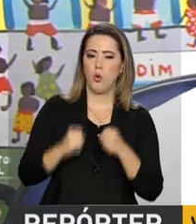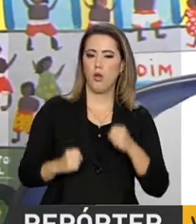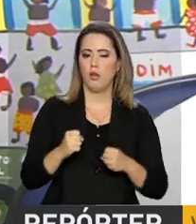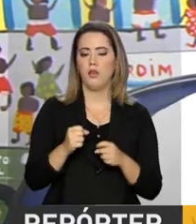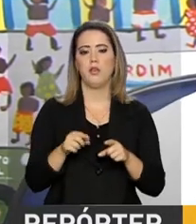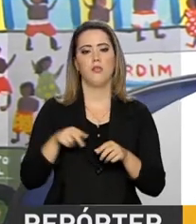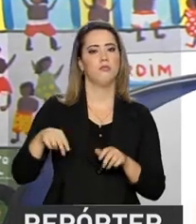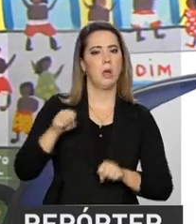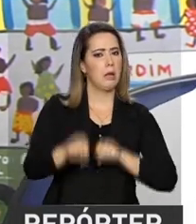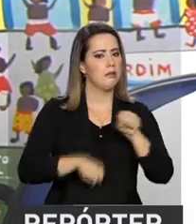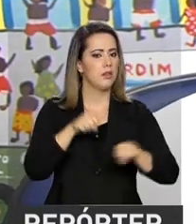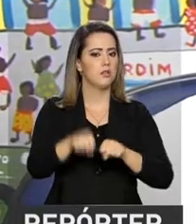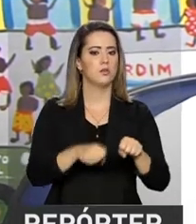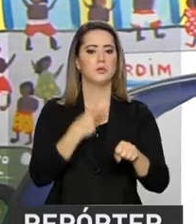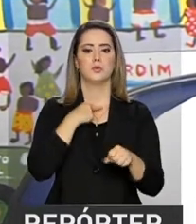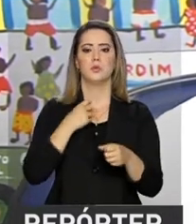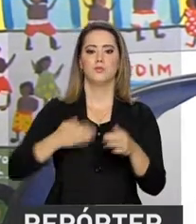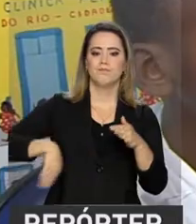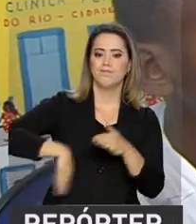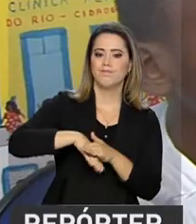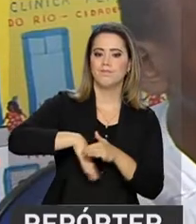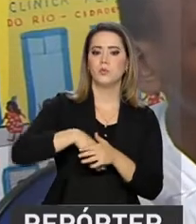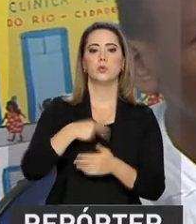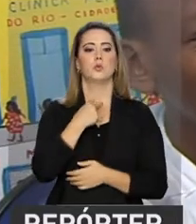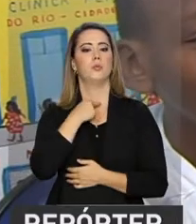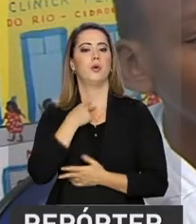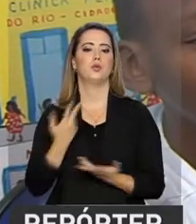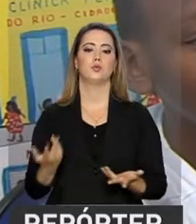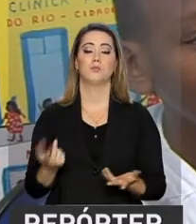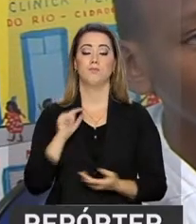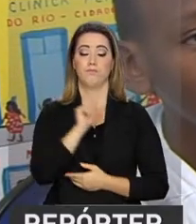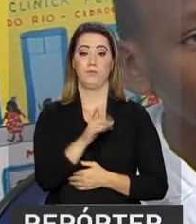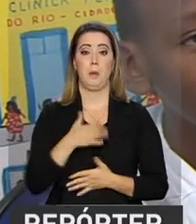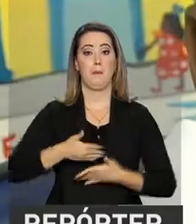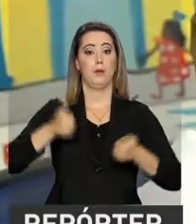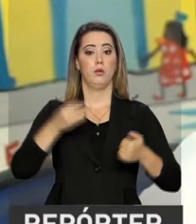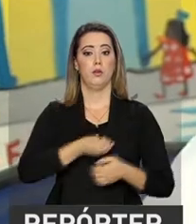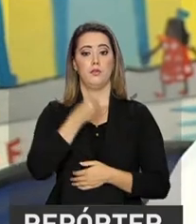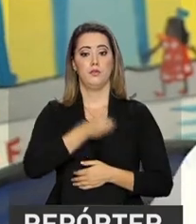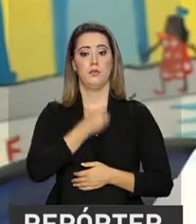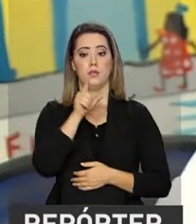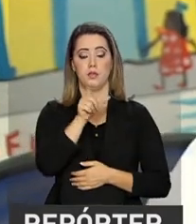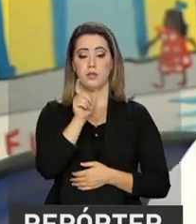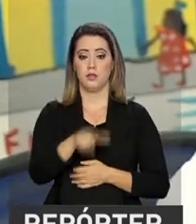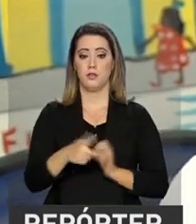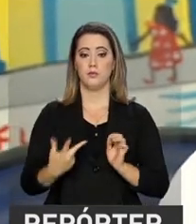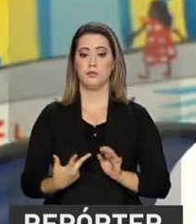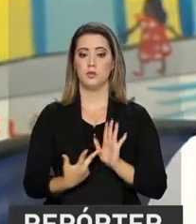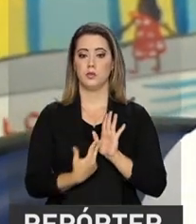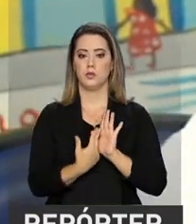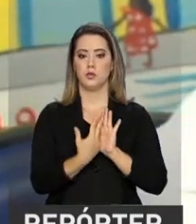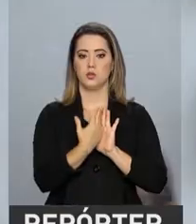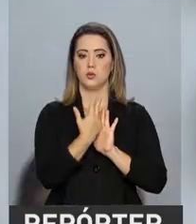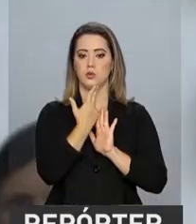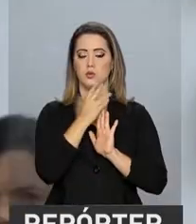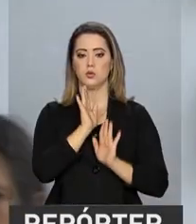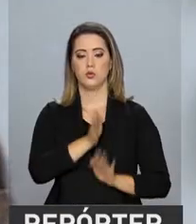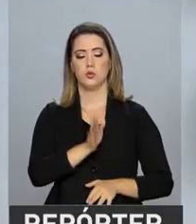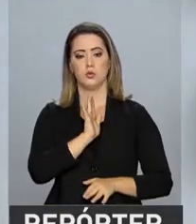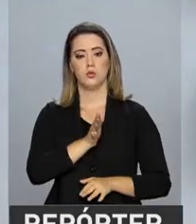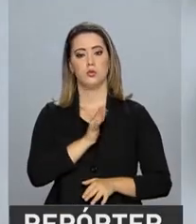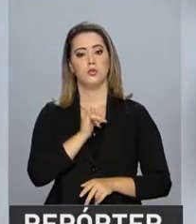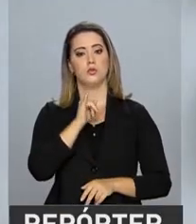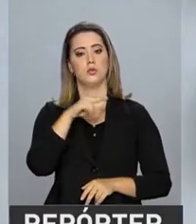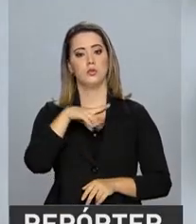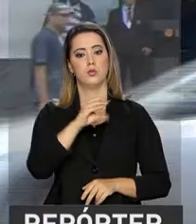e jogar boa para ganhar mais qualidade de vida victor hugo vai operar o coração no instituto nacional de